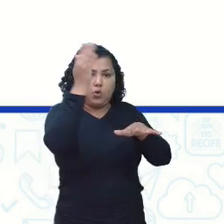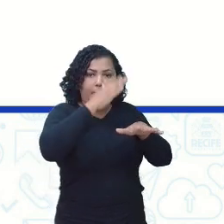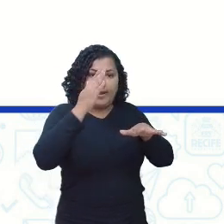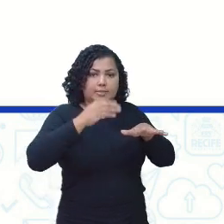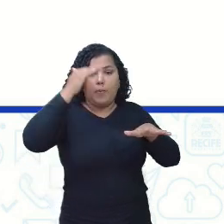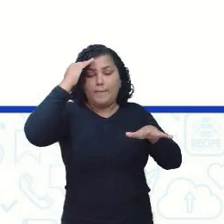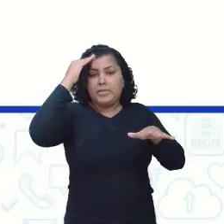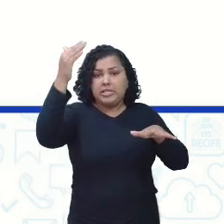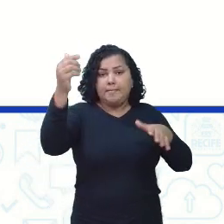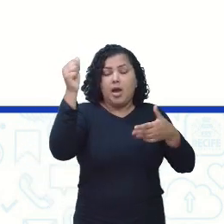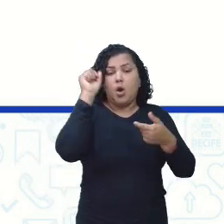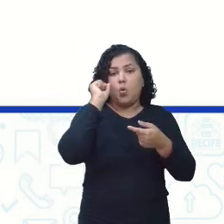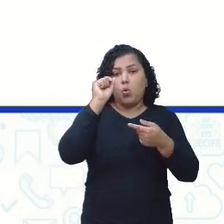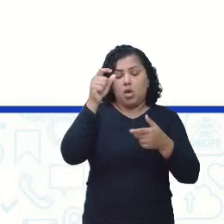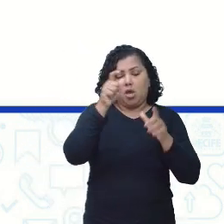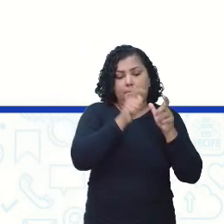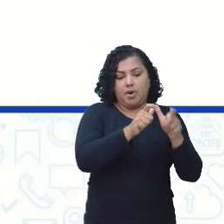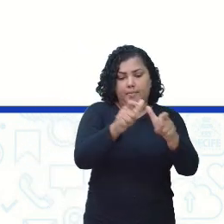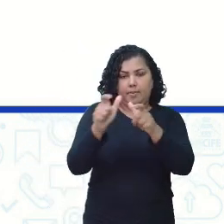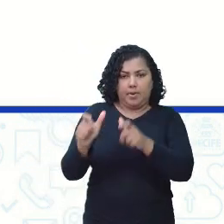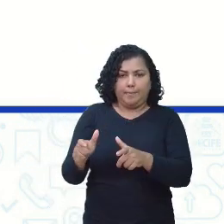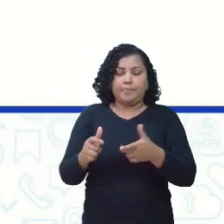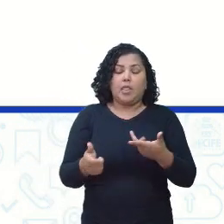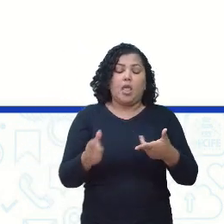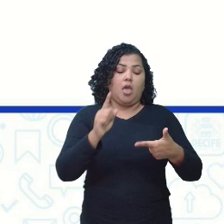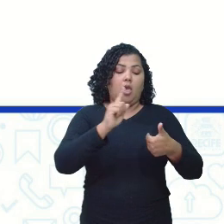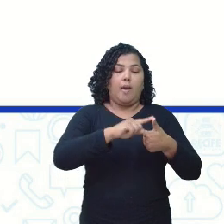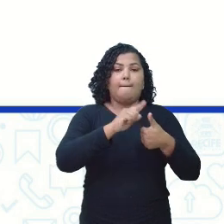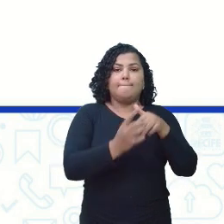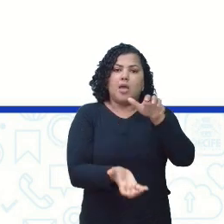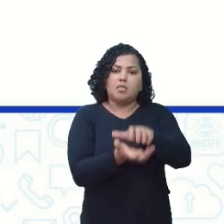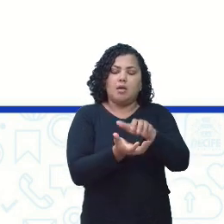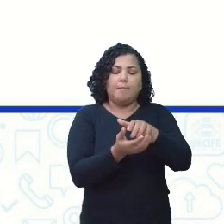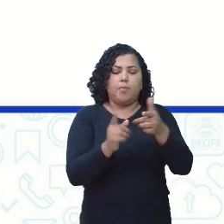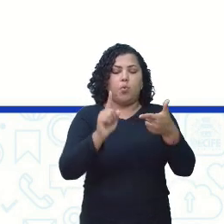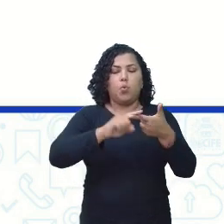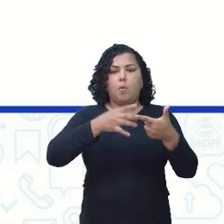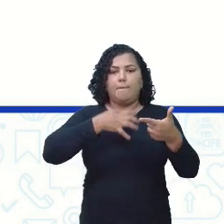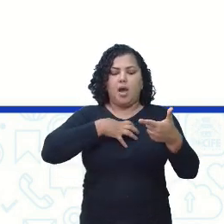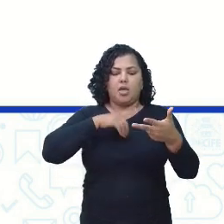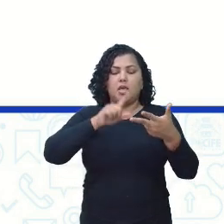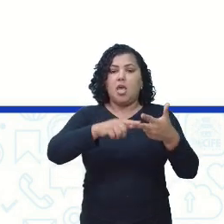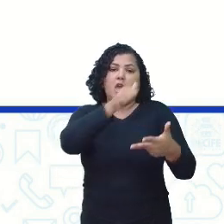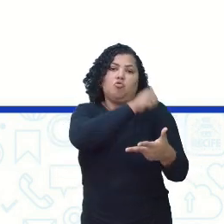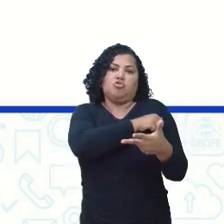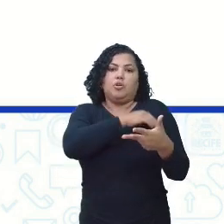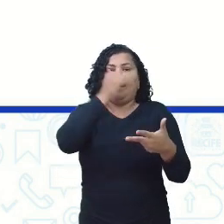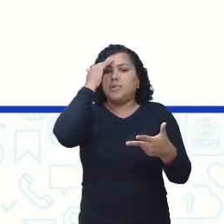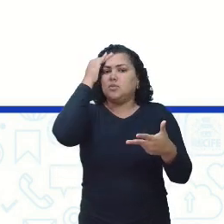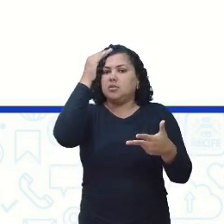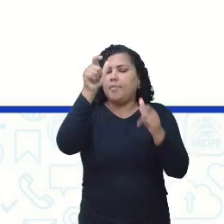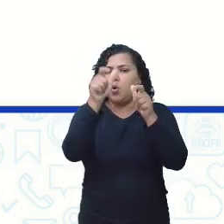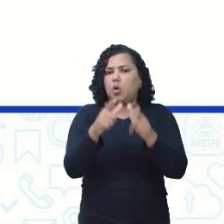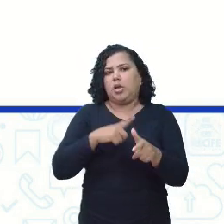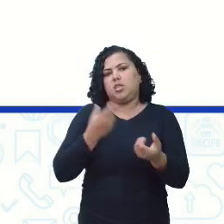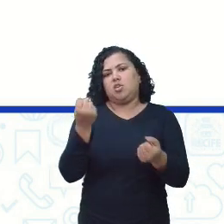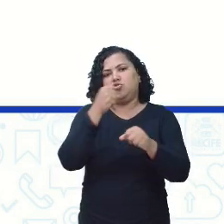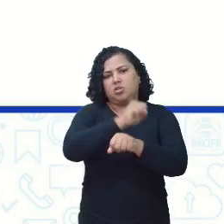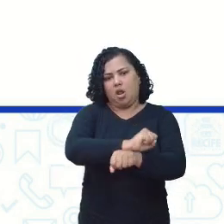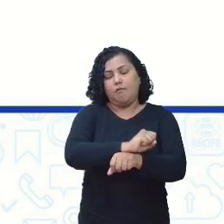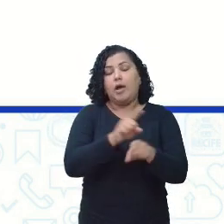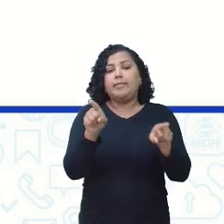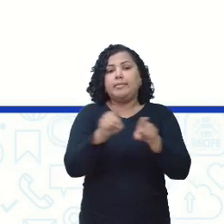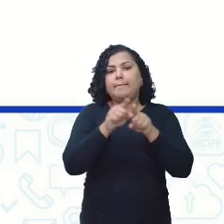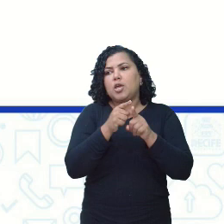Janeiro, como também para a região do Caribe. Lá, se vocês veem Cuba, Jamaica, né, vão ser as regiões que